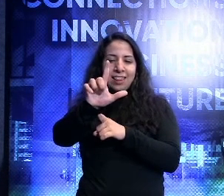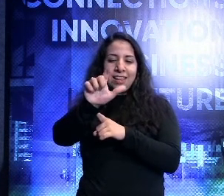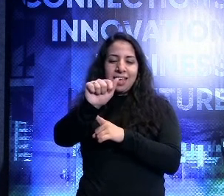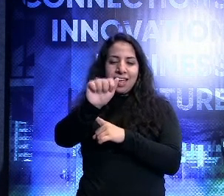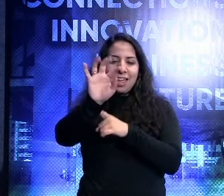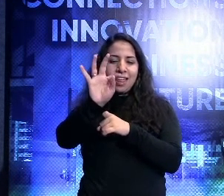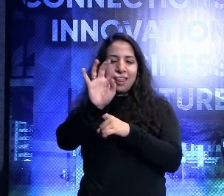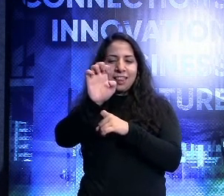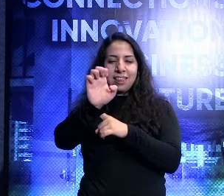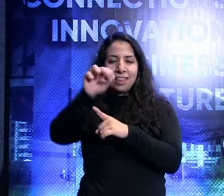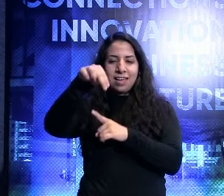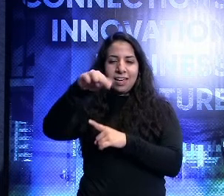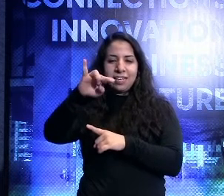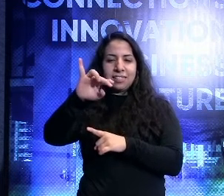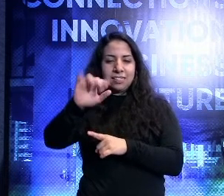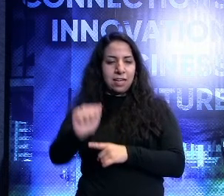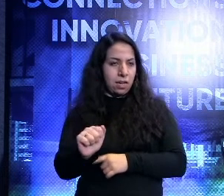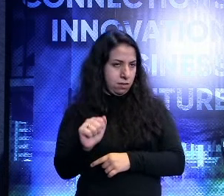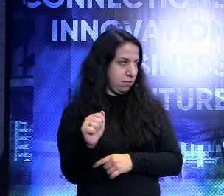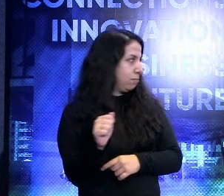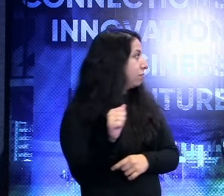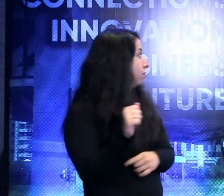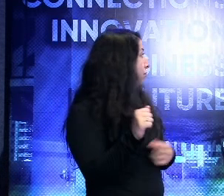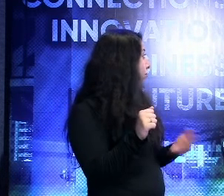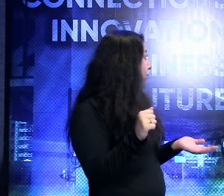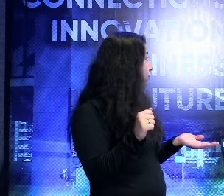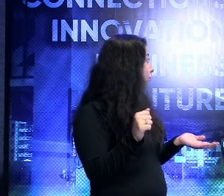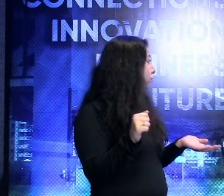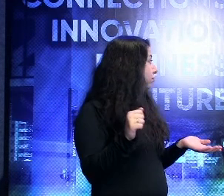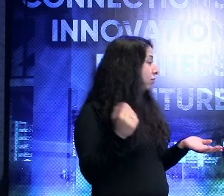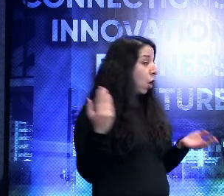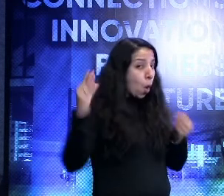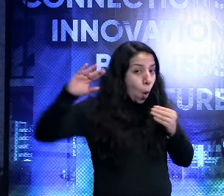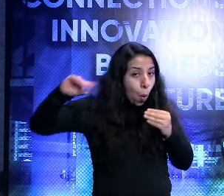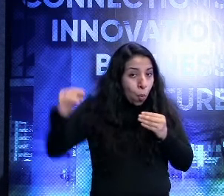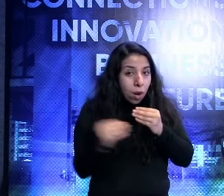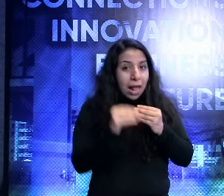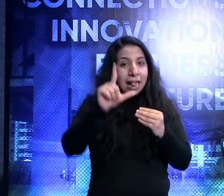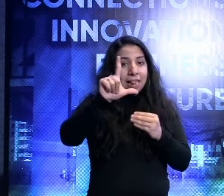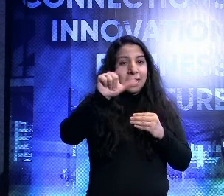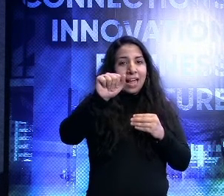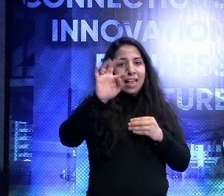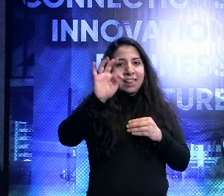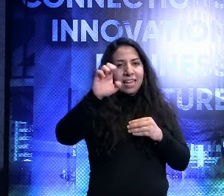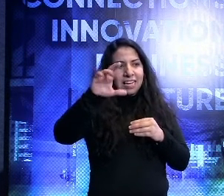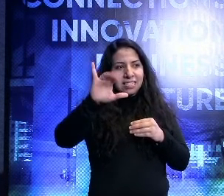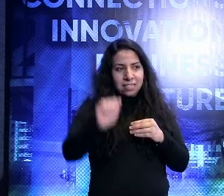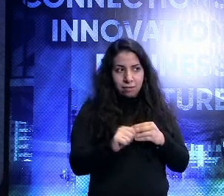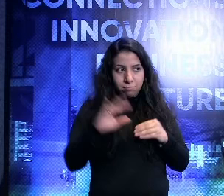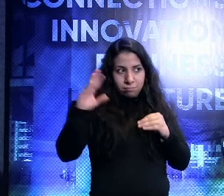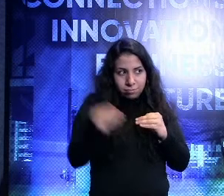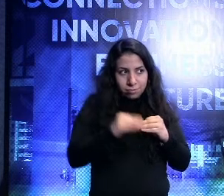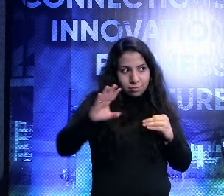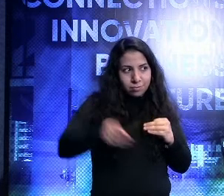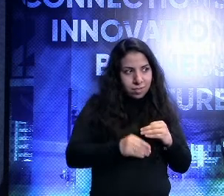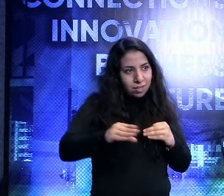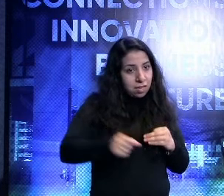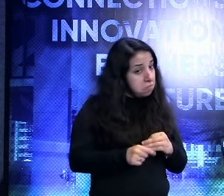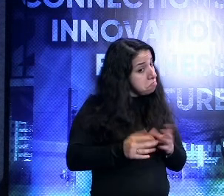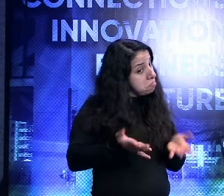rede. Será que cai? Né? Será que o Cassandra para de replicar? Testa lá.